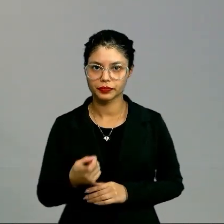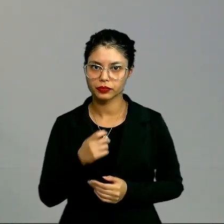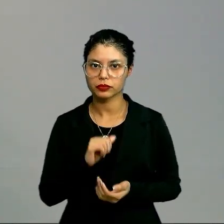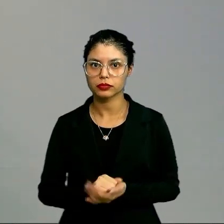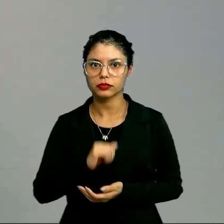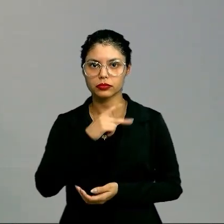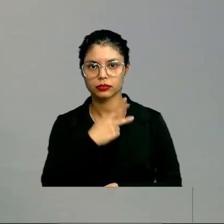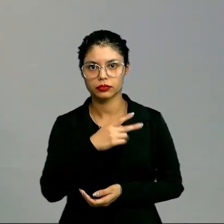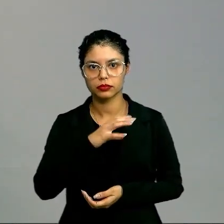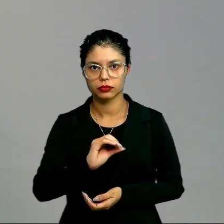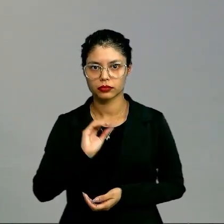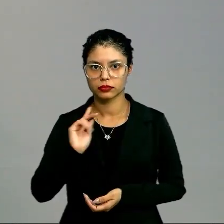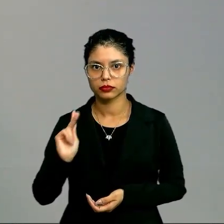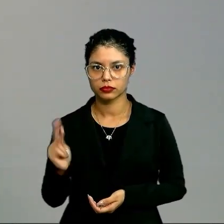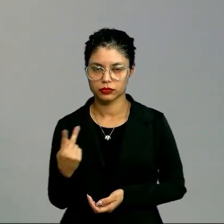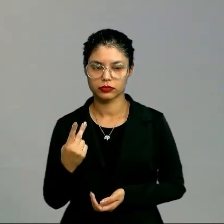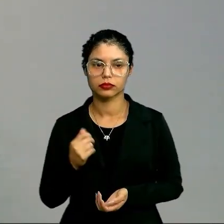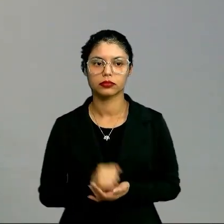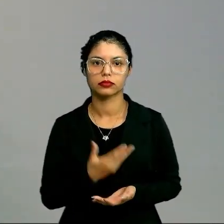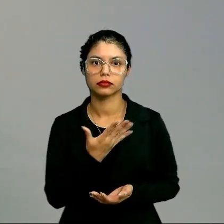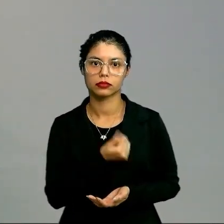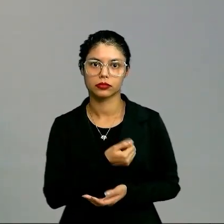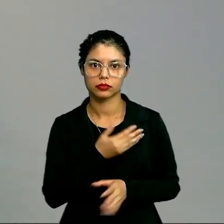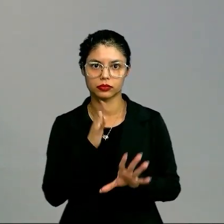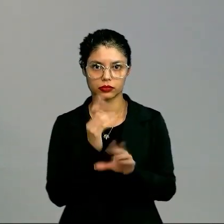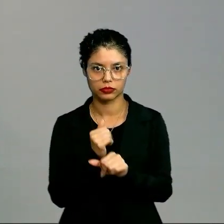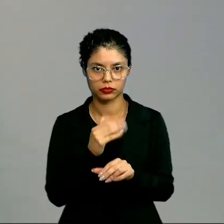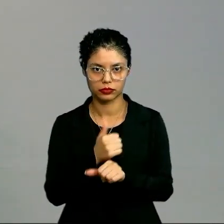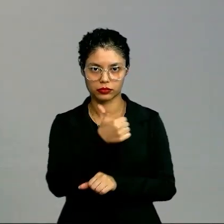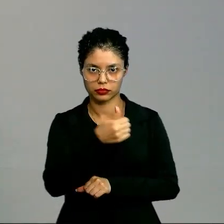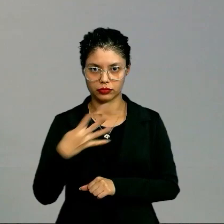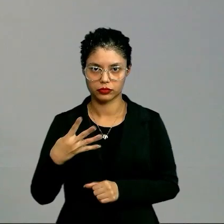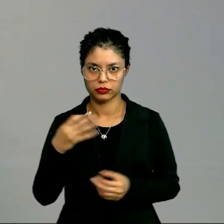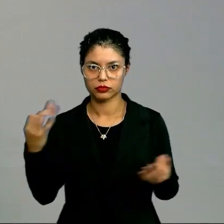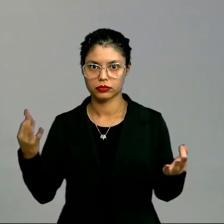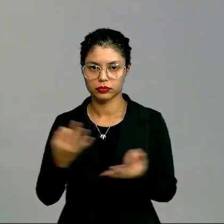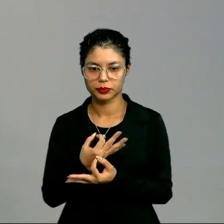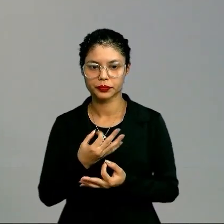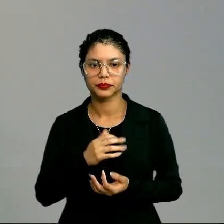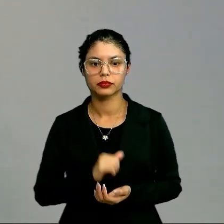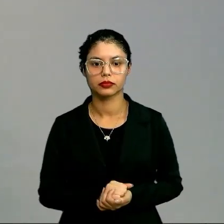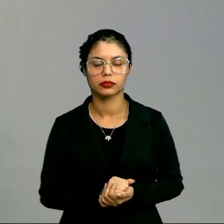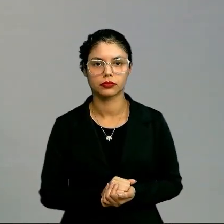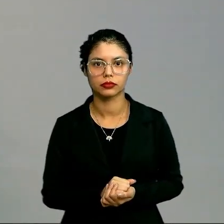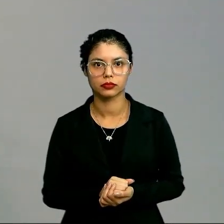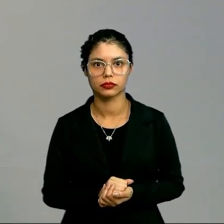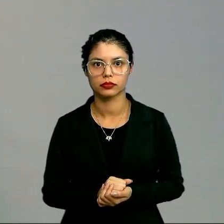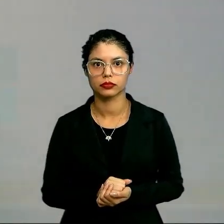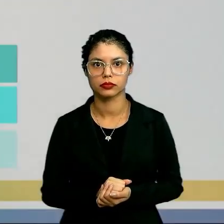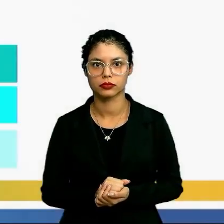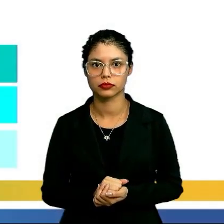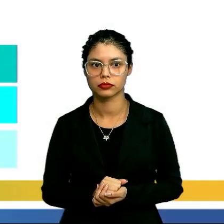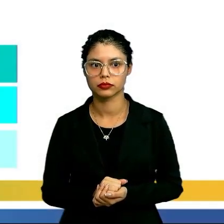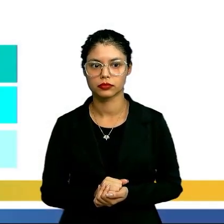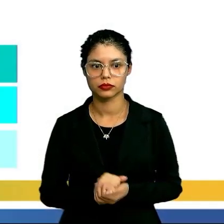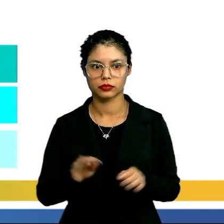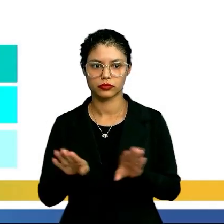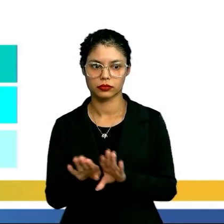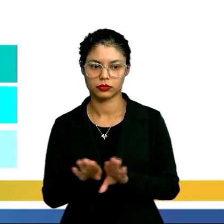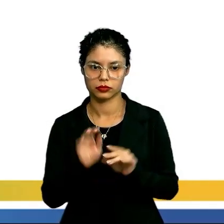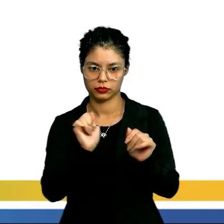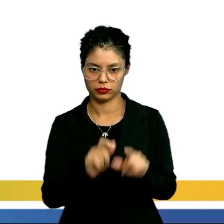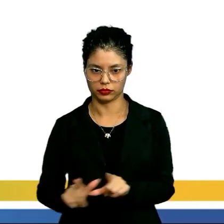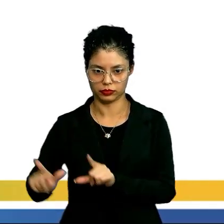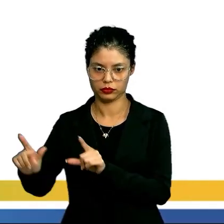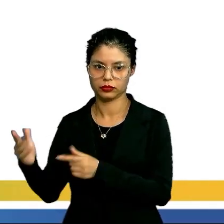o pOH deve ser um número que somado dê 14. Perfeito? Tudo bem? Então, vamos seguir. Aí na